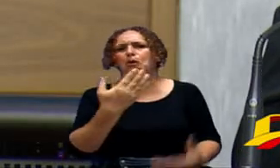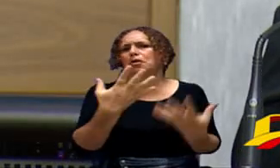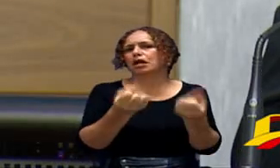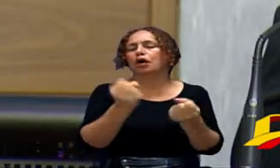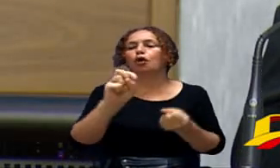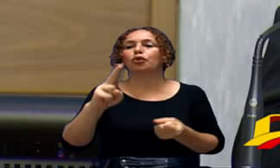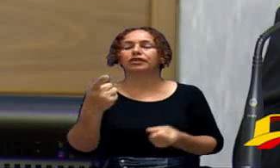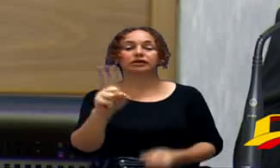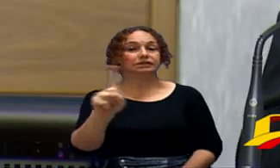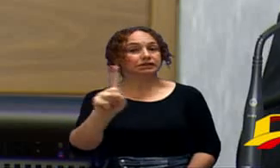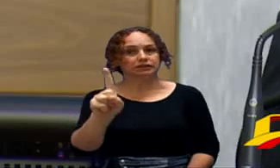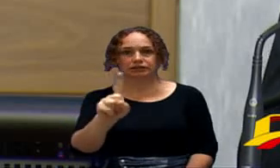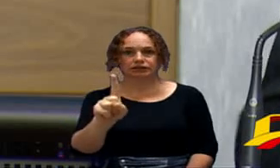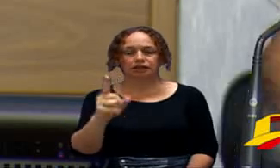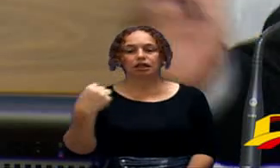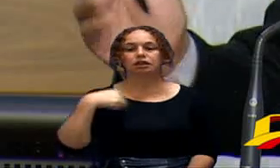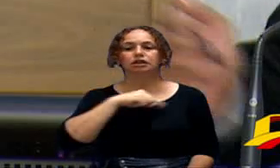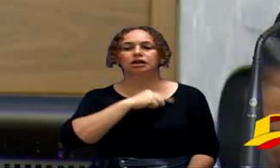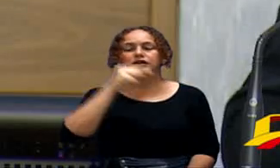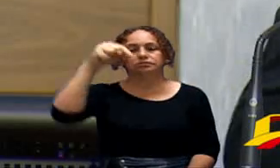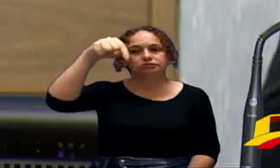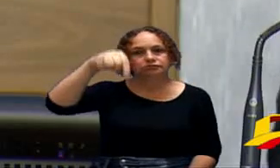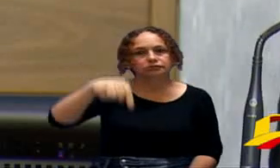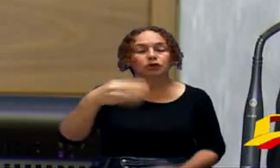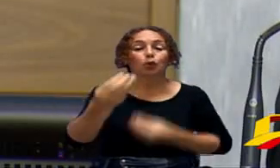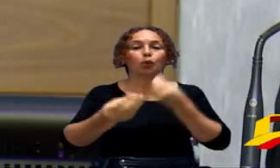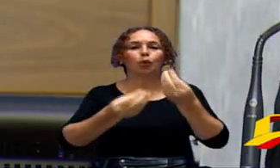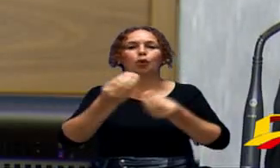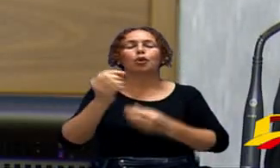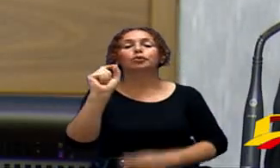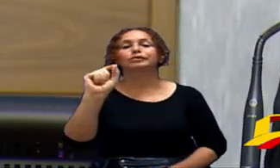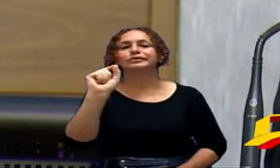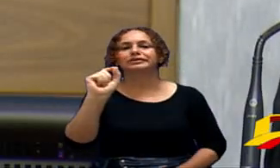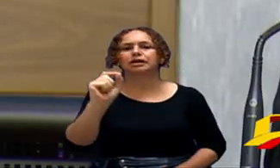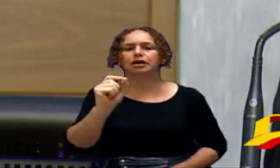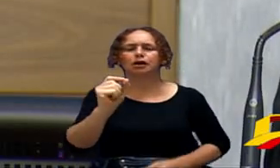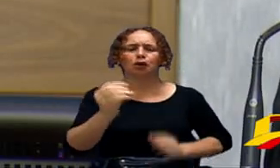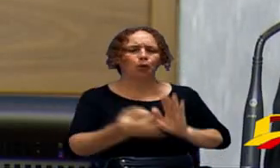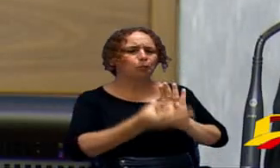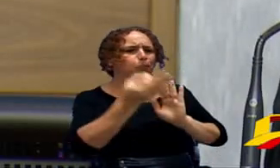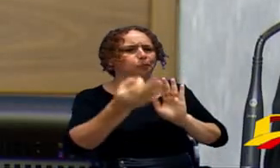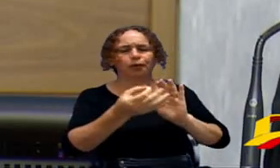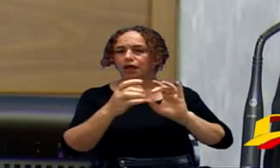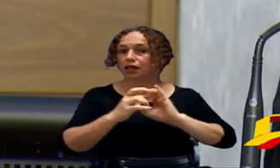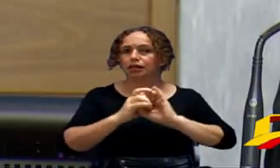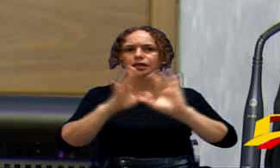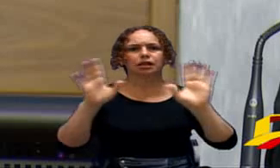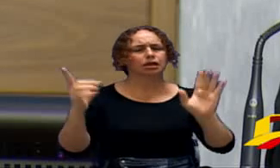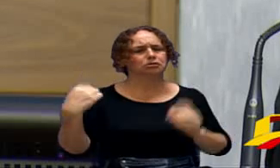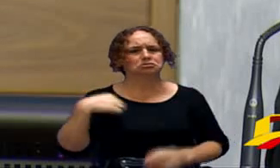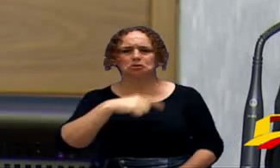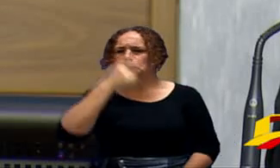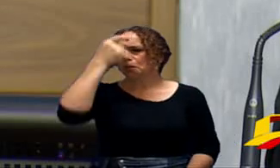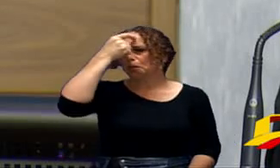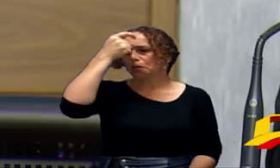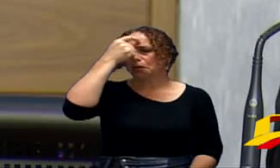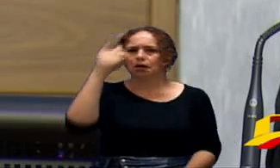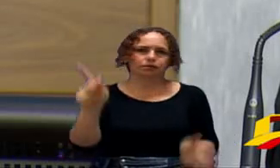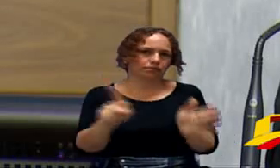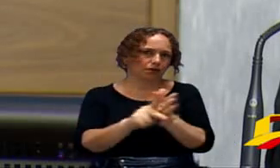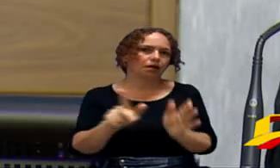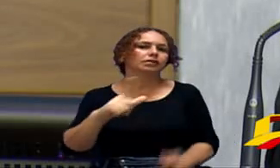como juízes somos imparciais. Todos dessa mesa, nós temos aqui as nossas convicções, temos